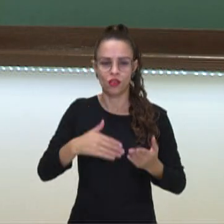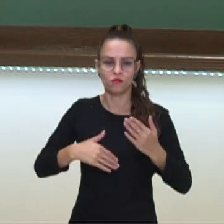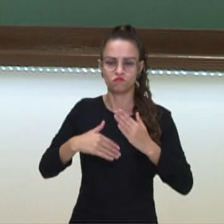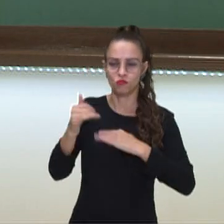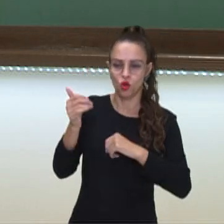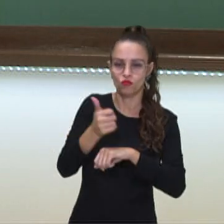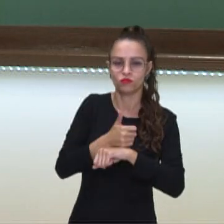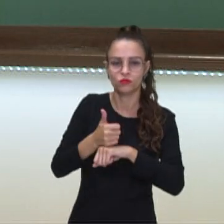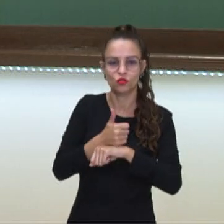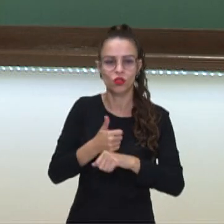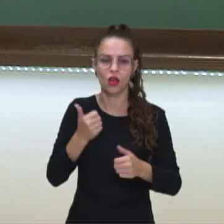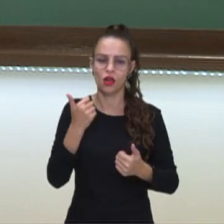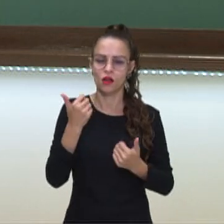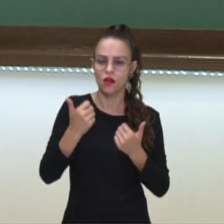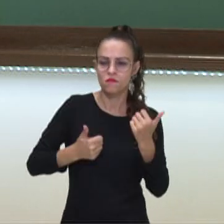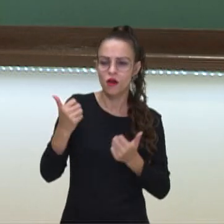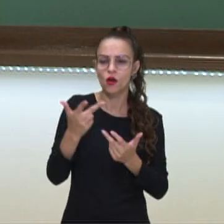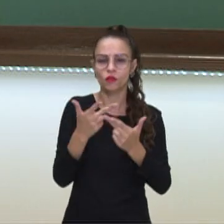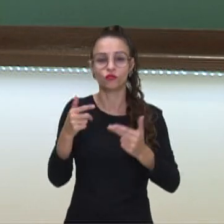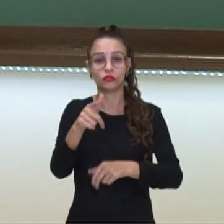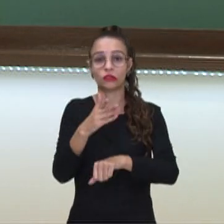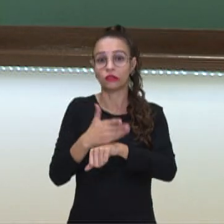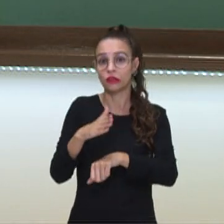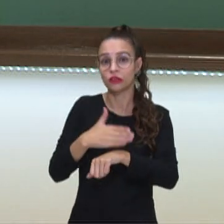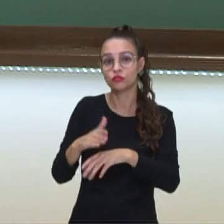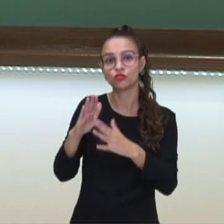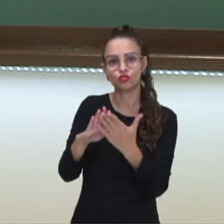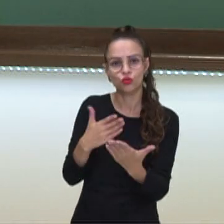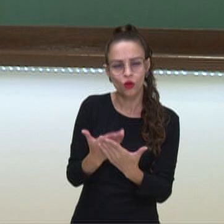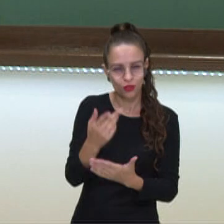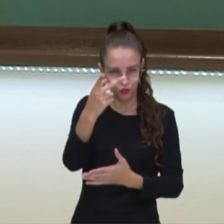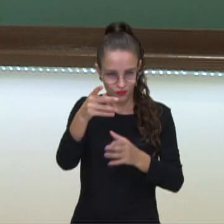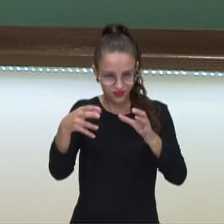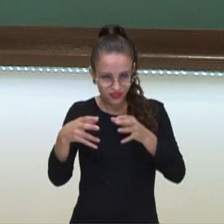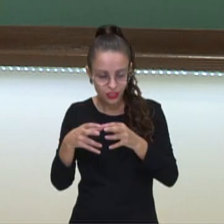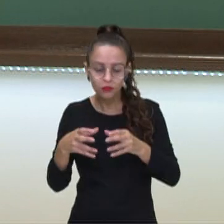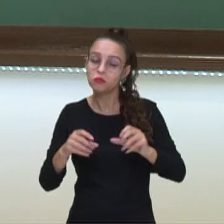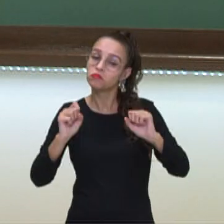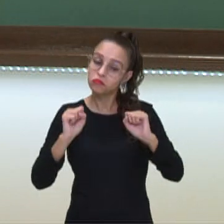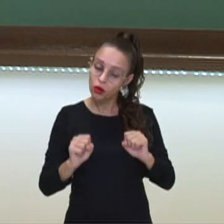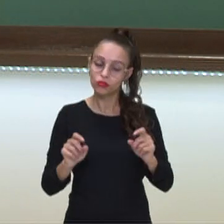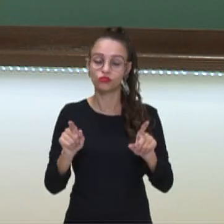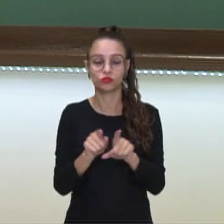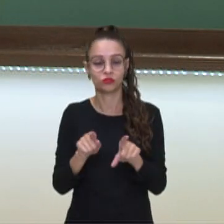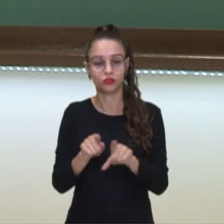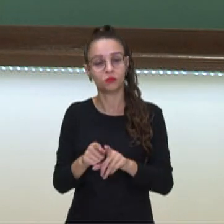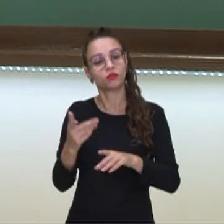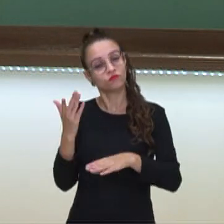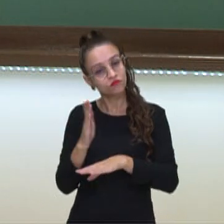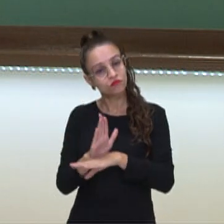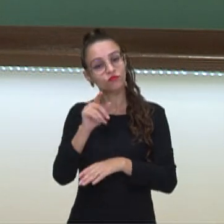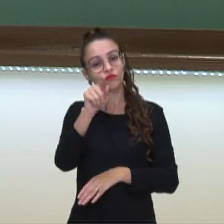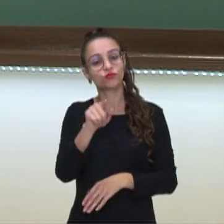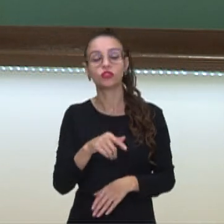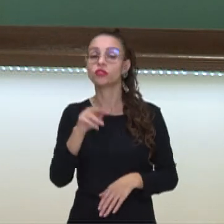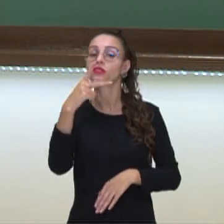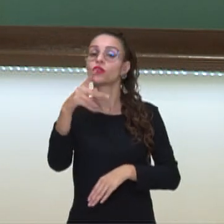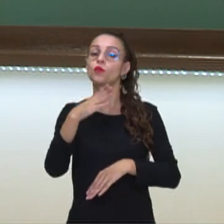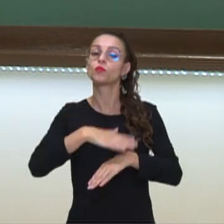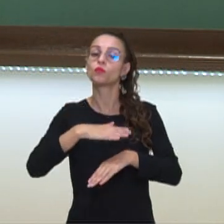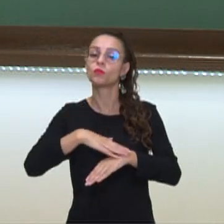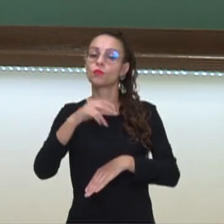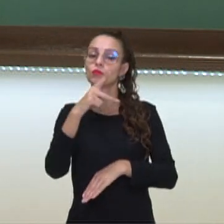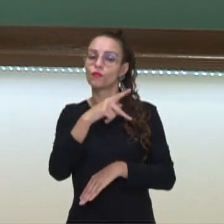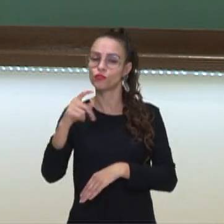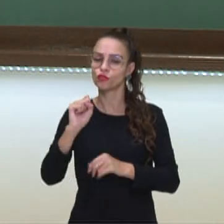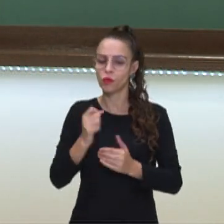aí, treina na sua escola, na equipe da sua escola, isso pode talvez até ser feito pelo seu professor aí na